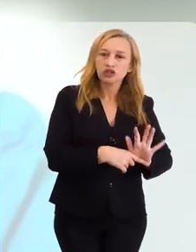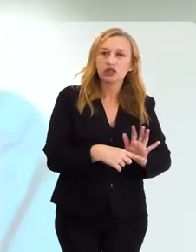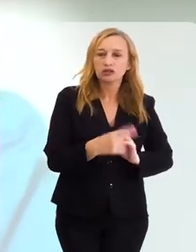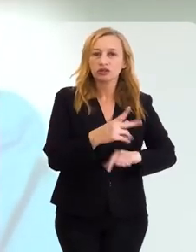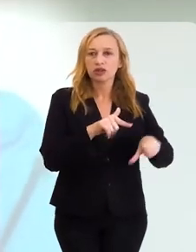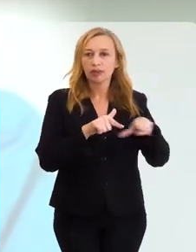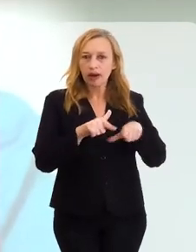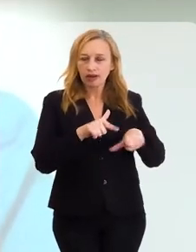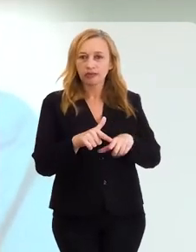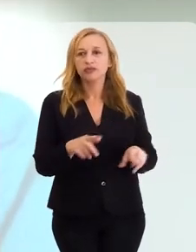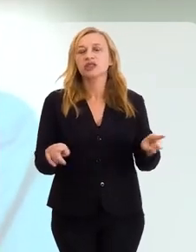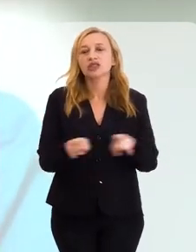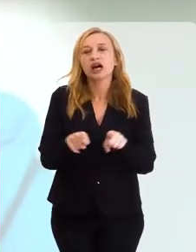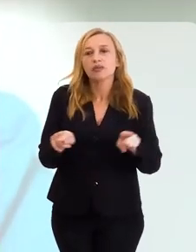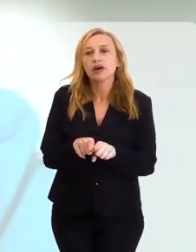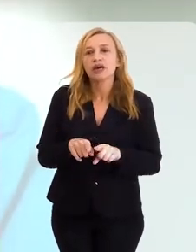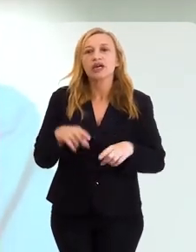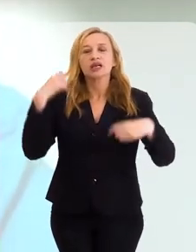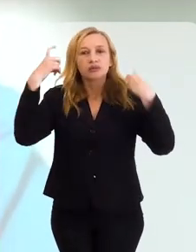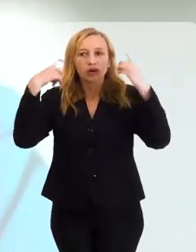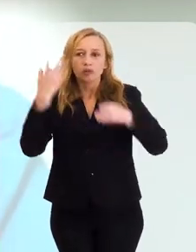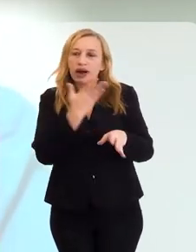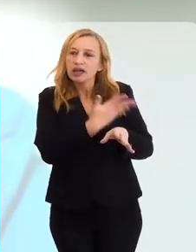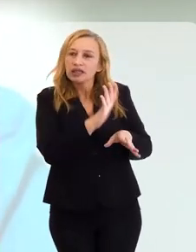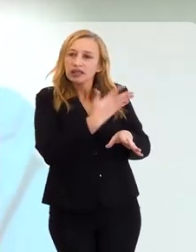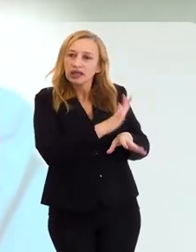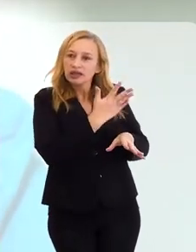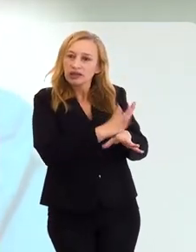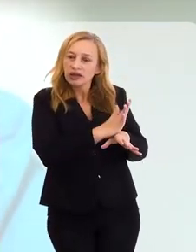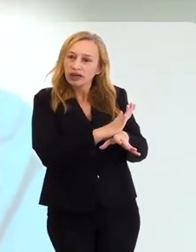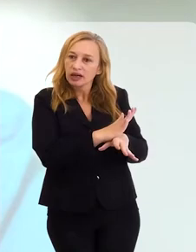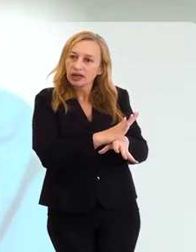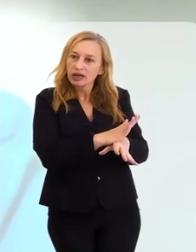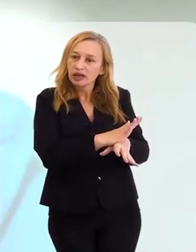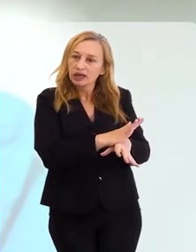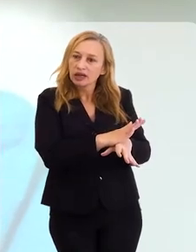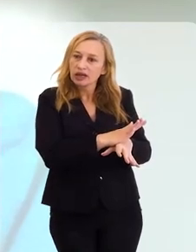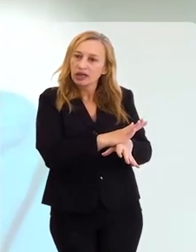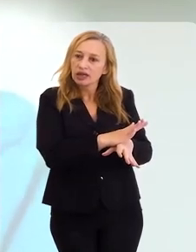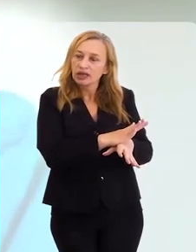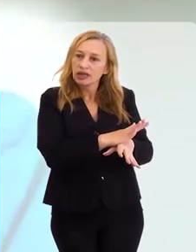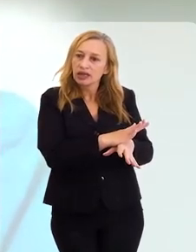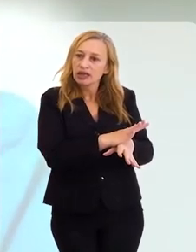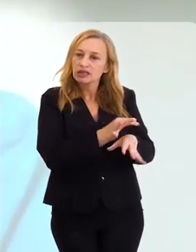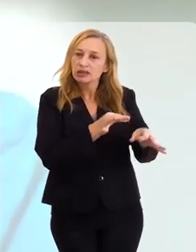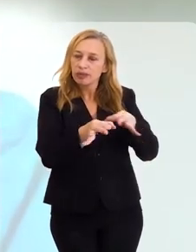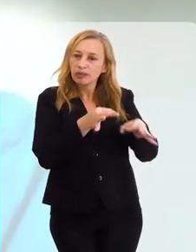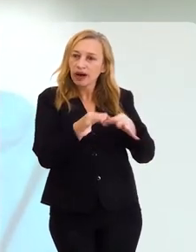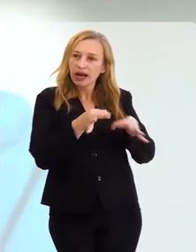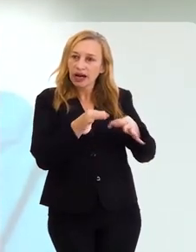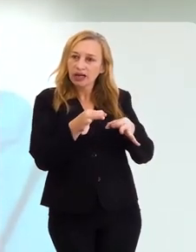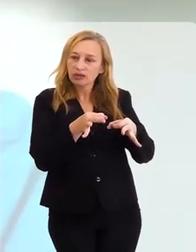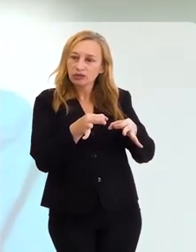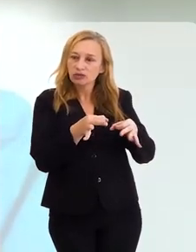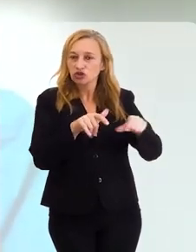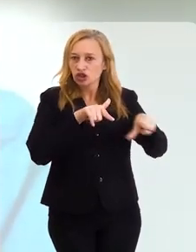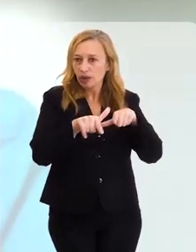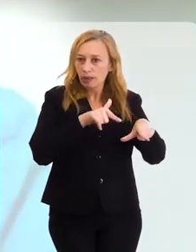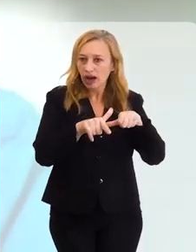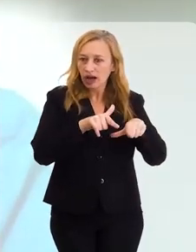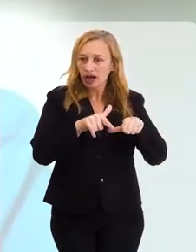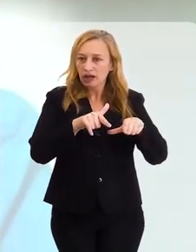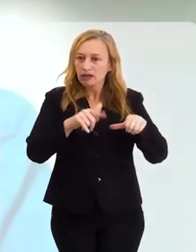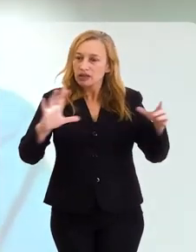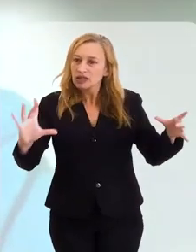para dar conta do seu trabalho. É, também se preocupar em desenhar e redesenhar a tarefa, o que tem